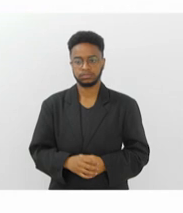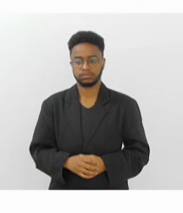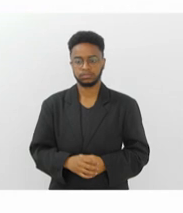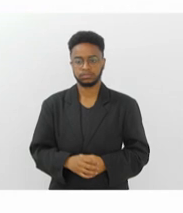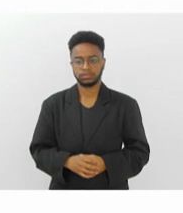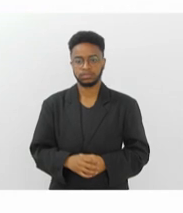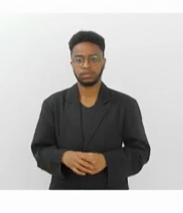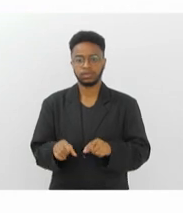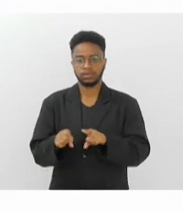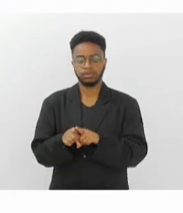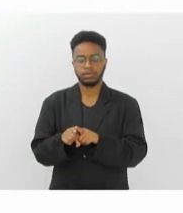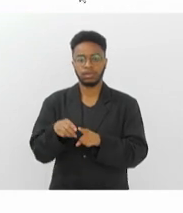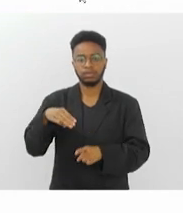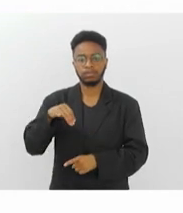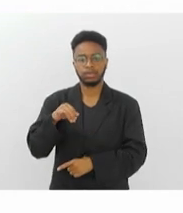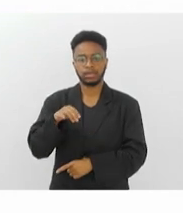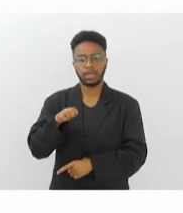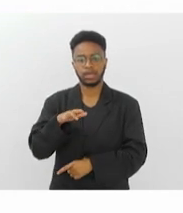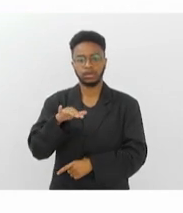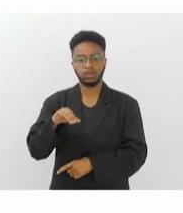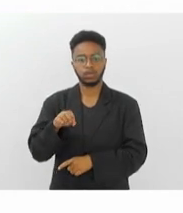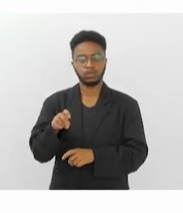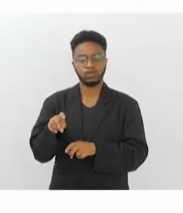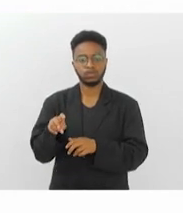como a agricultura e mineração, mas também explorar